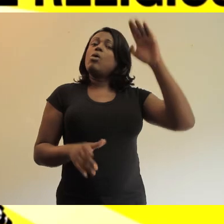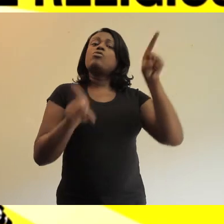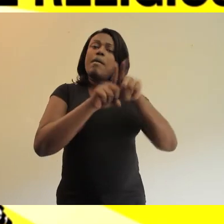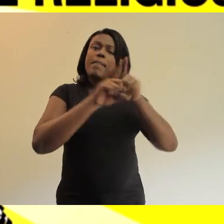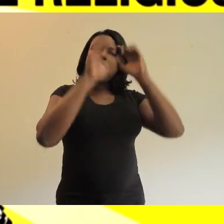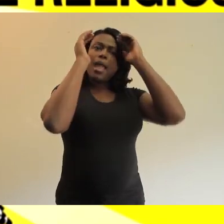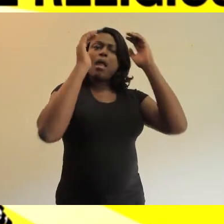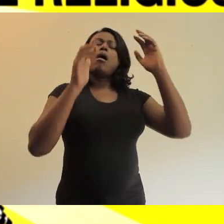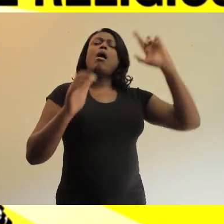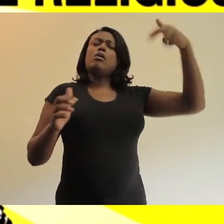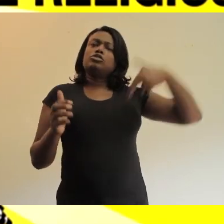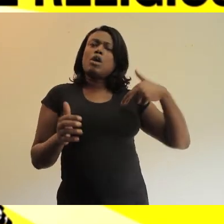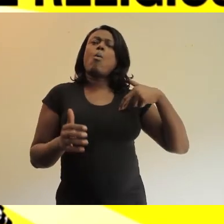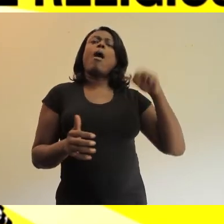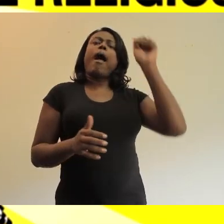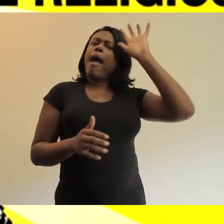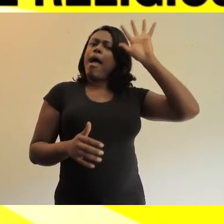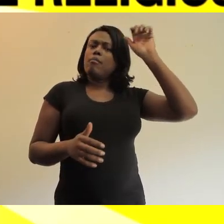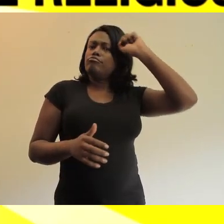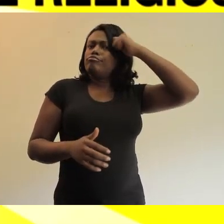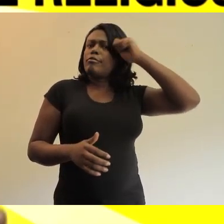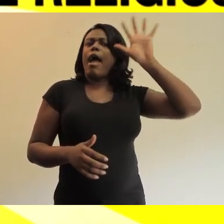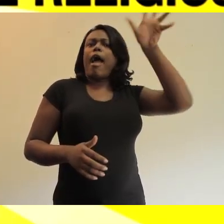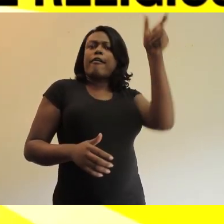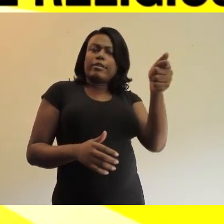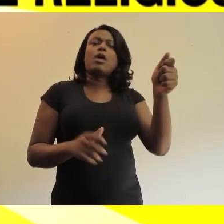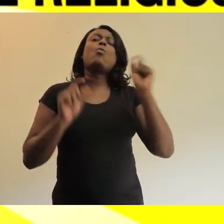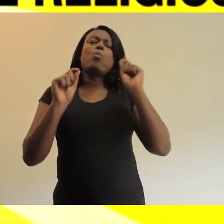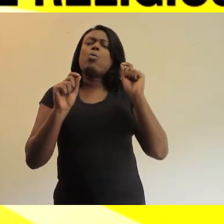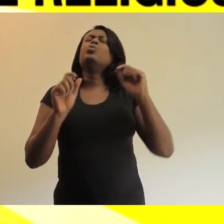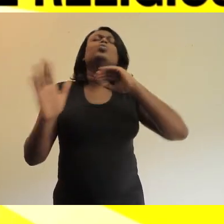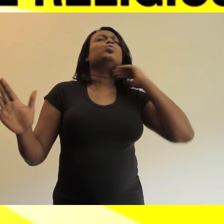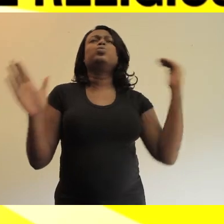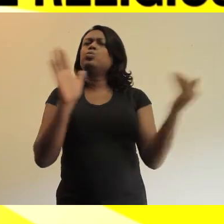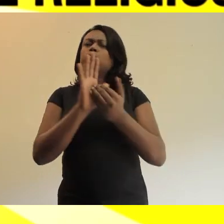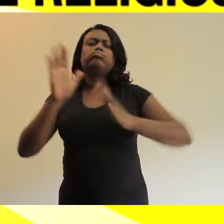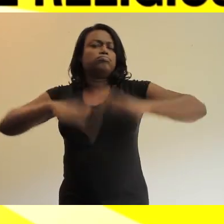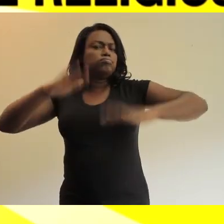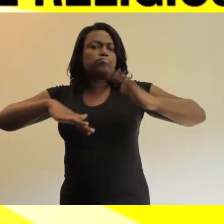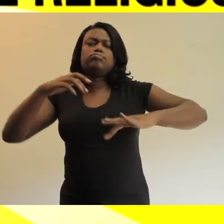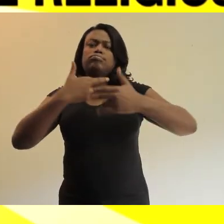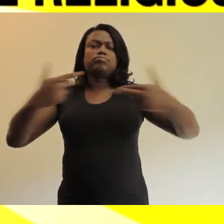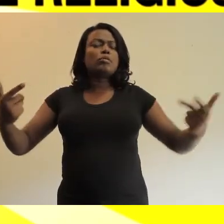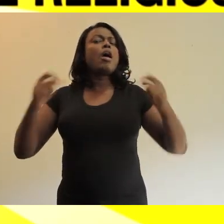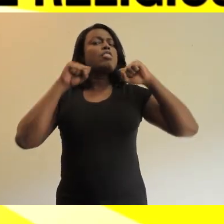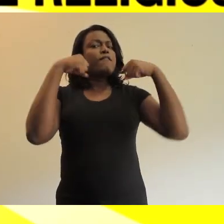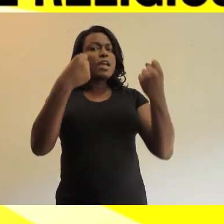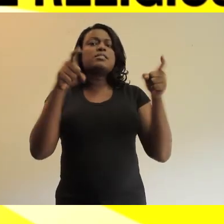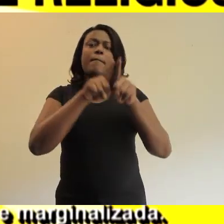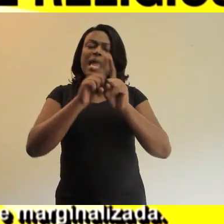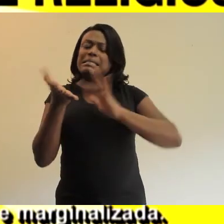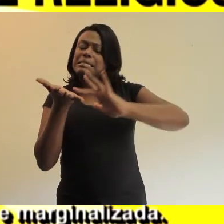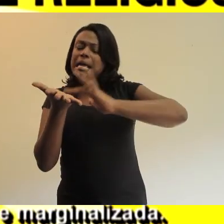Xangô batuque tambor de mina umbandomblé terecô jurema e outras tantas em defesa dos ciganos dos povos